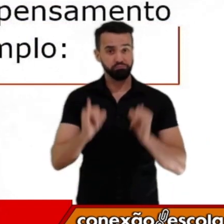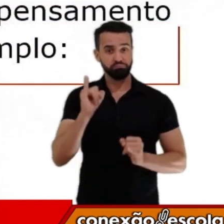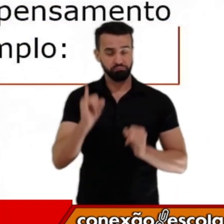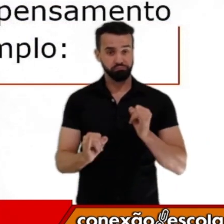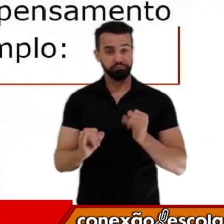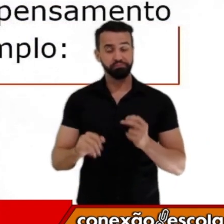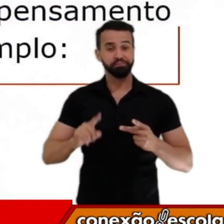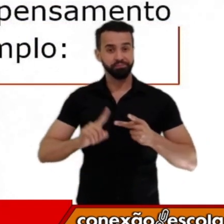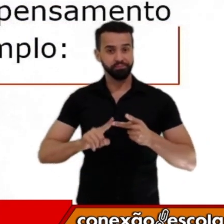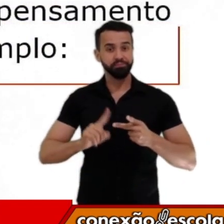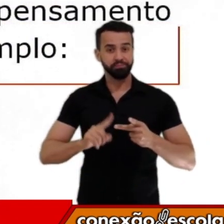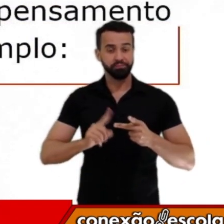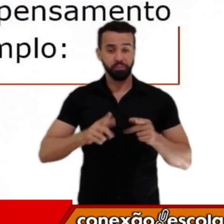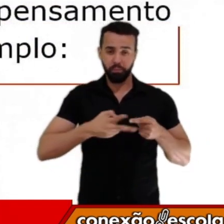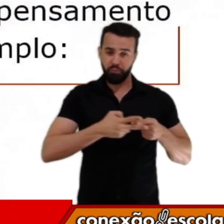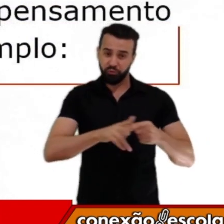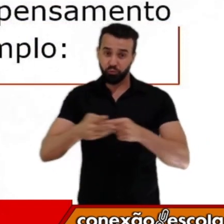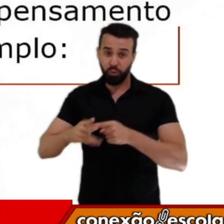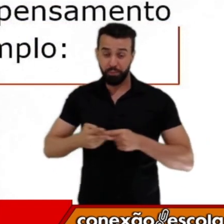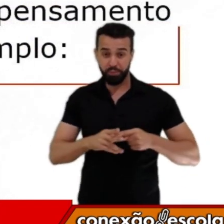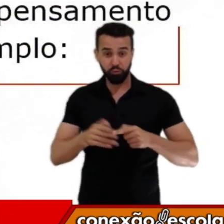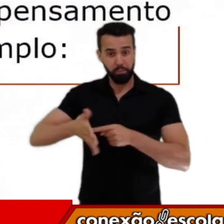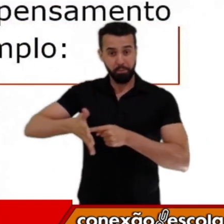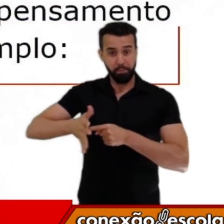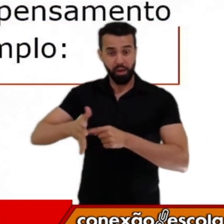o aperfeiçoamento da máquina a vapor em